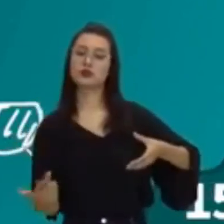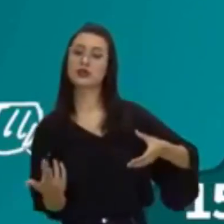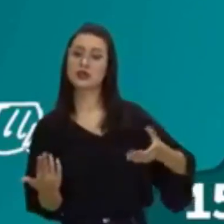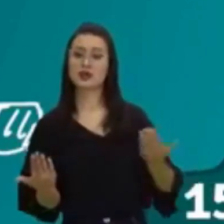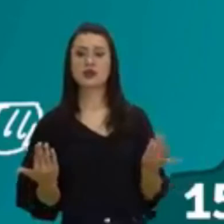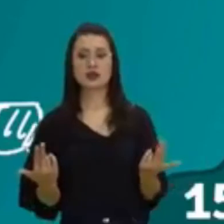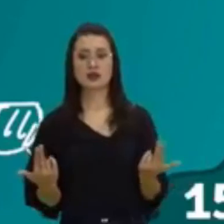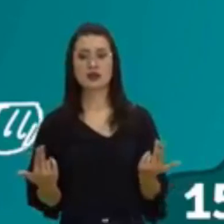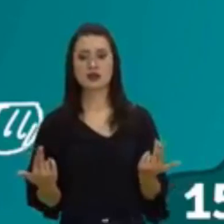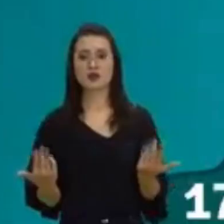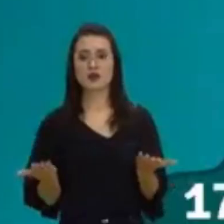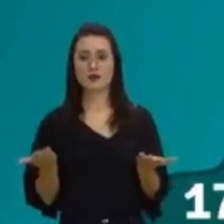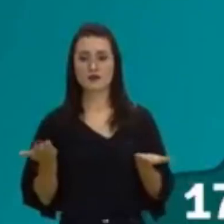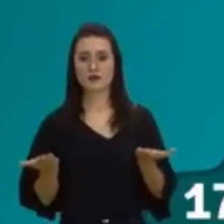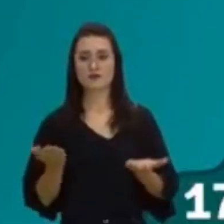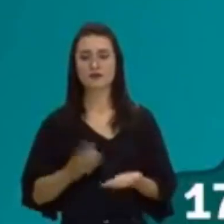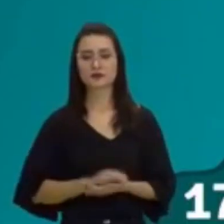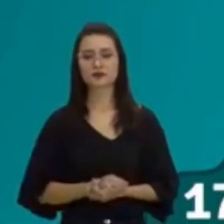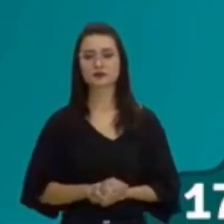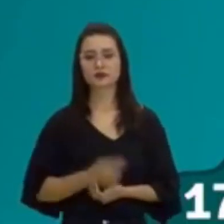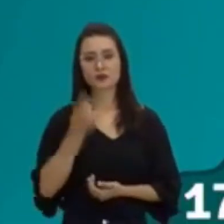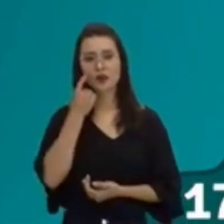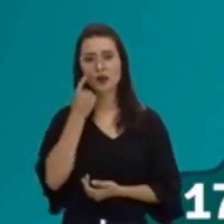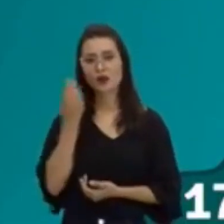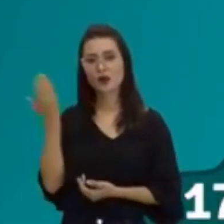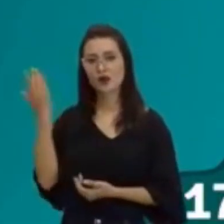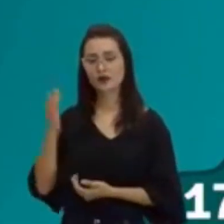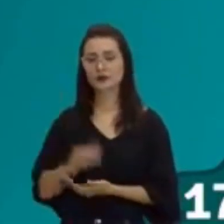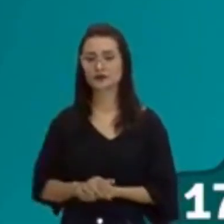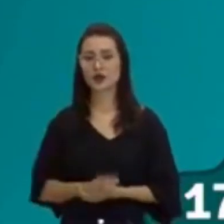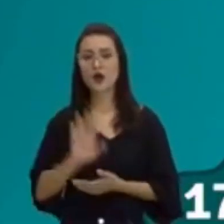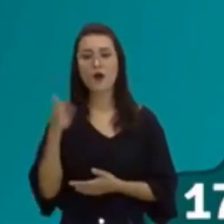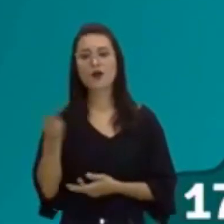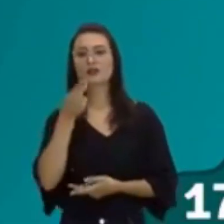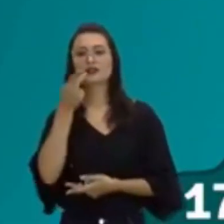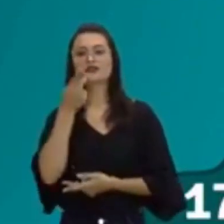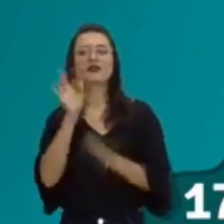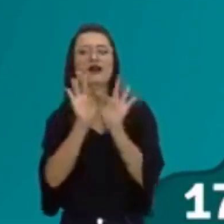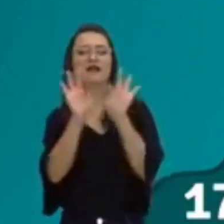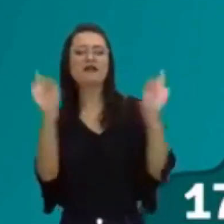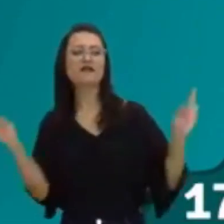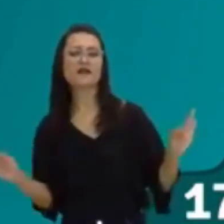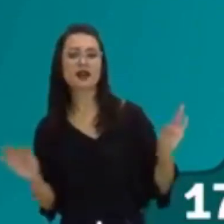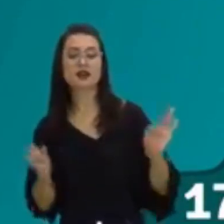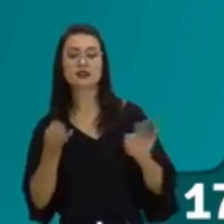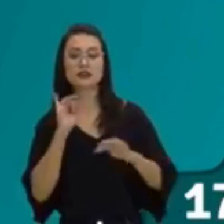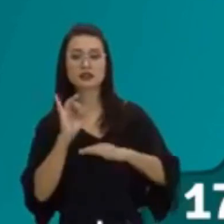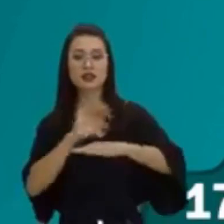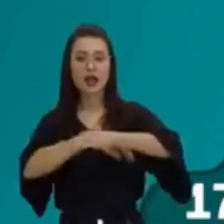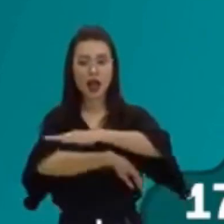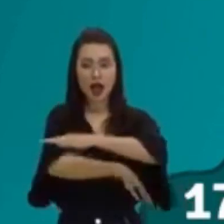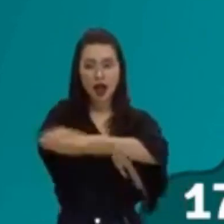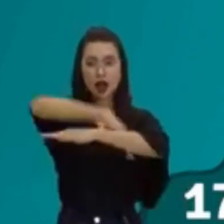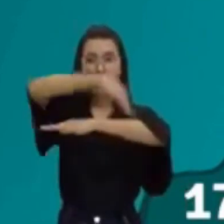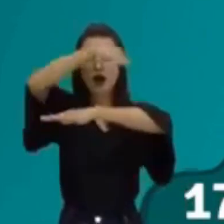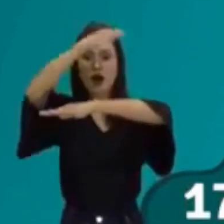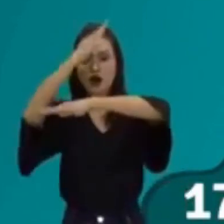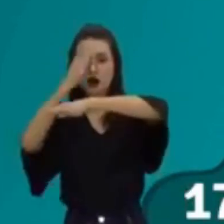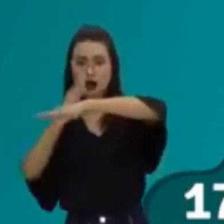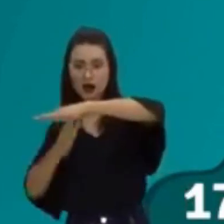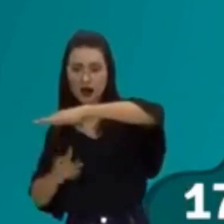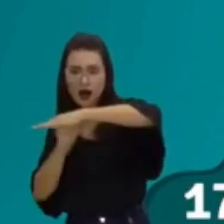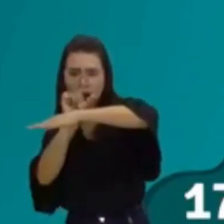deslocado, beleza? Vamos ver aqui. A expressão, isso é apenas a ponta de um iceberg. Muito